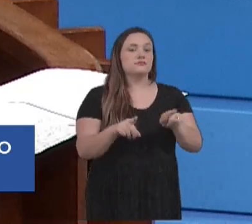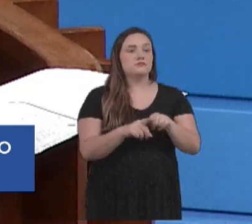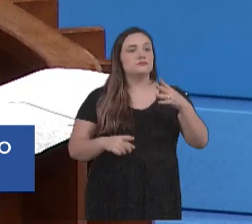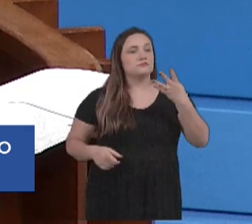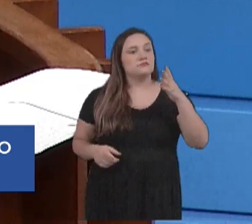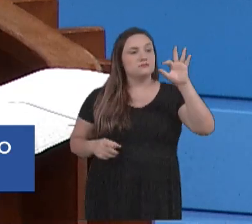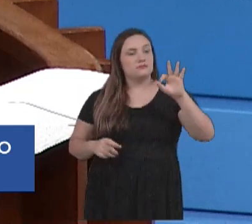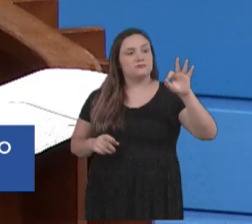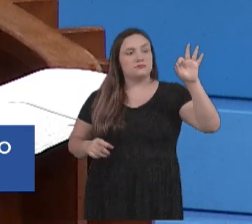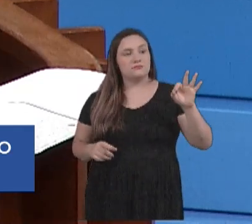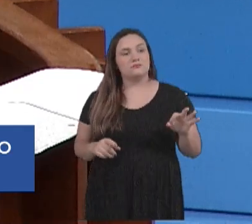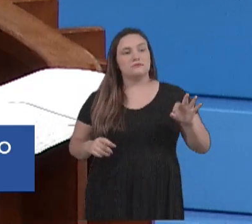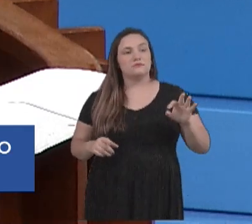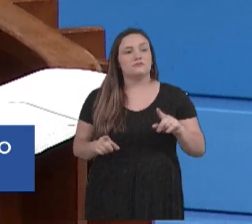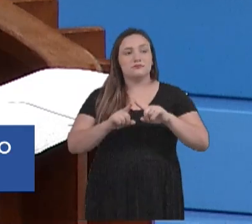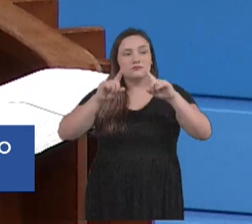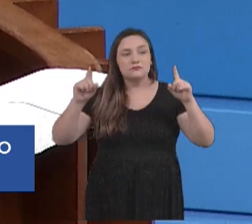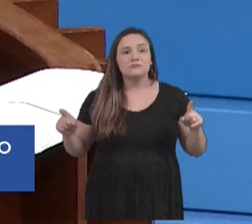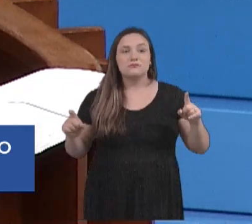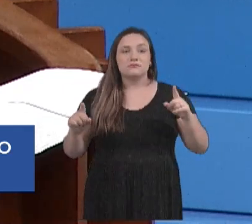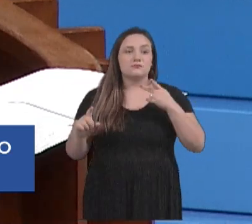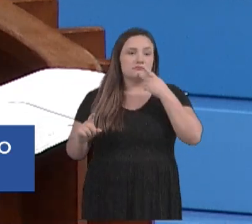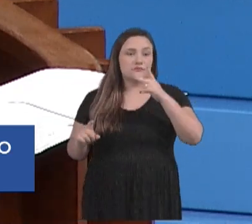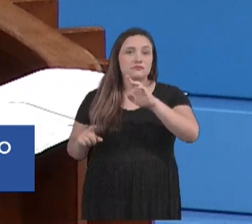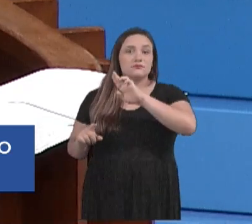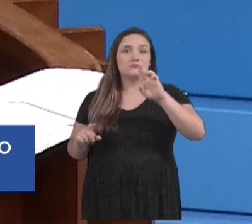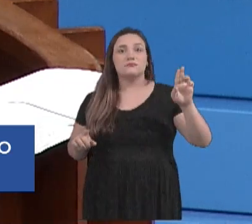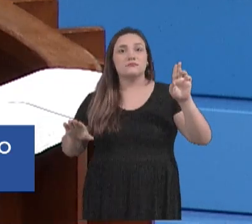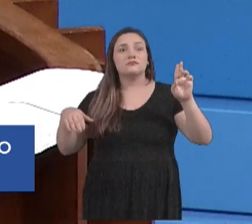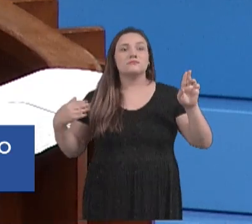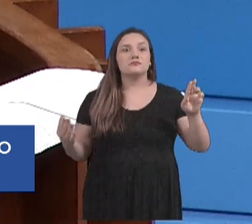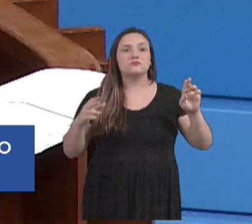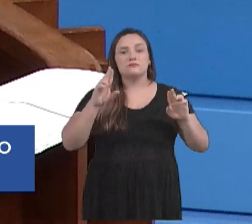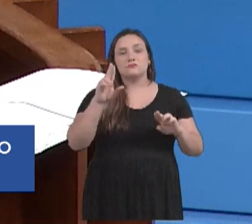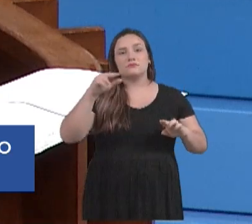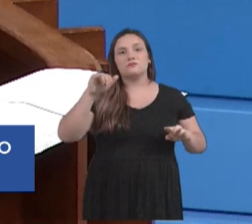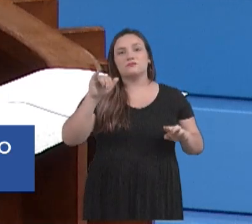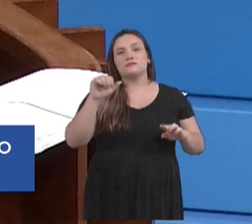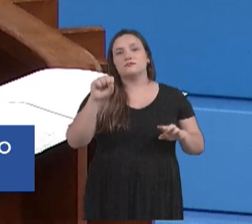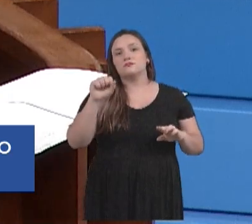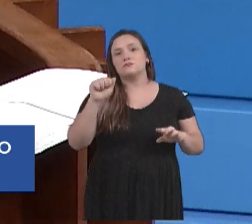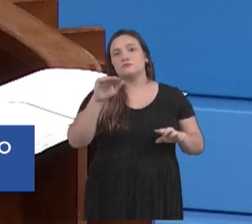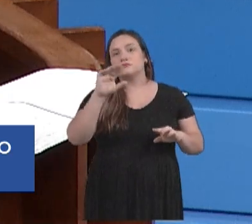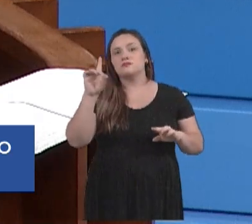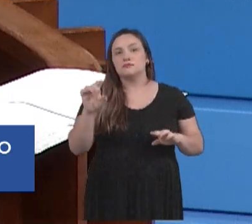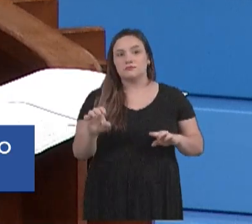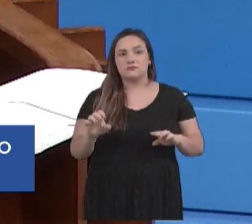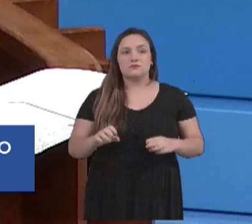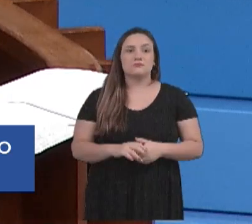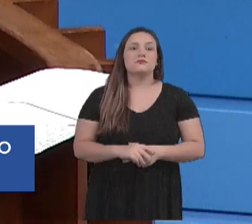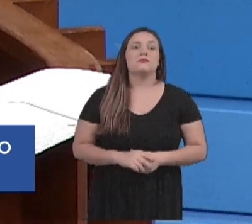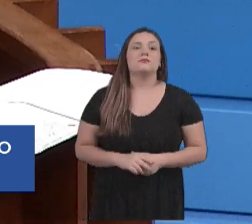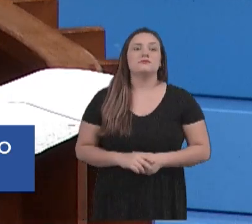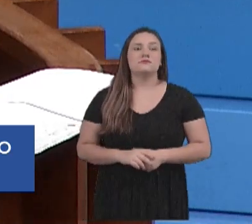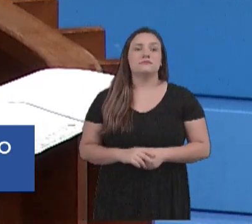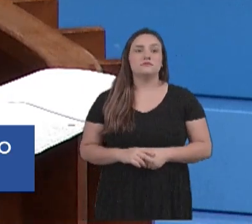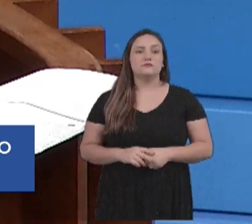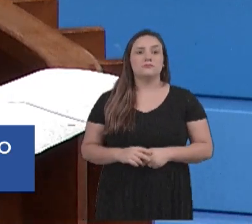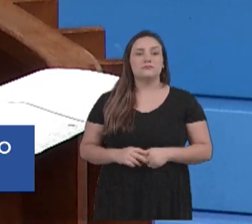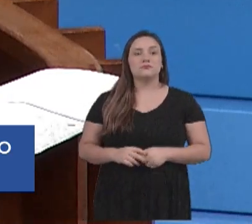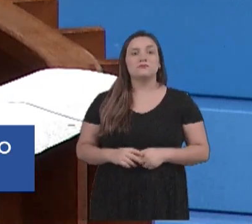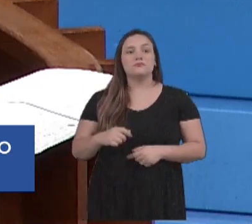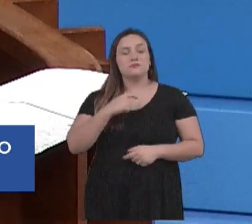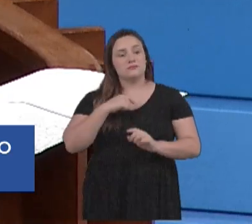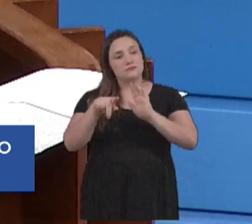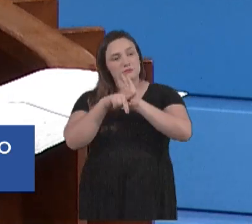4%. Mas não nomina o plano de saúde, até porque plano de saúde ele cresce. O que eu pertenço tem cerca de 7 mil